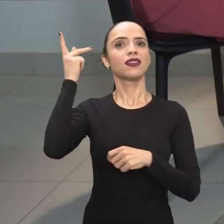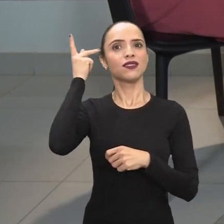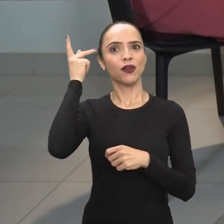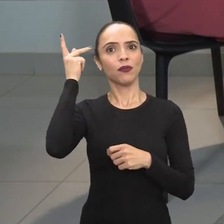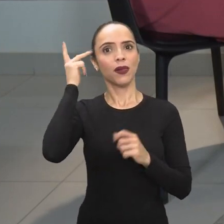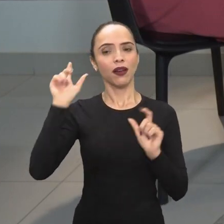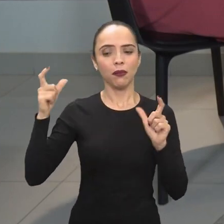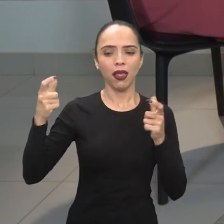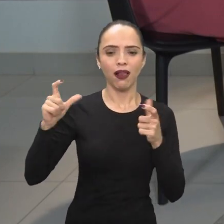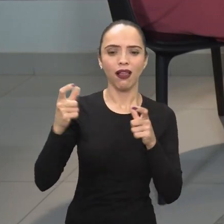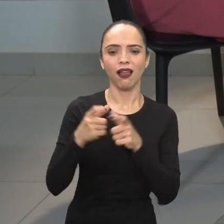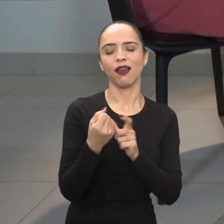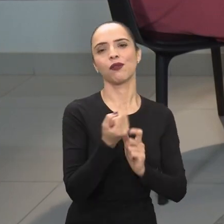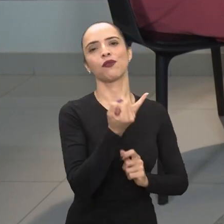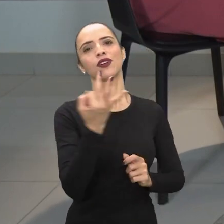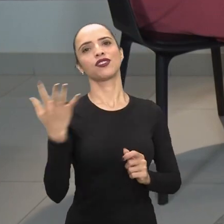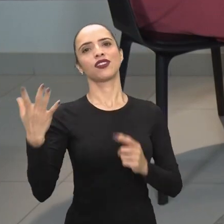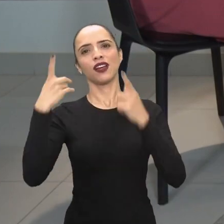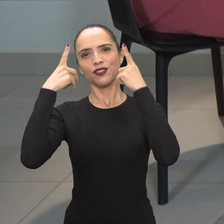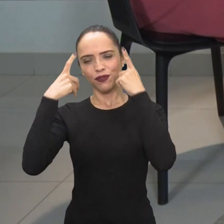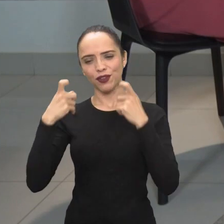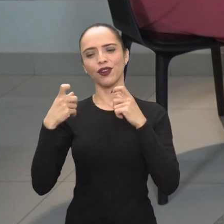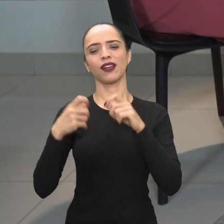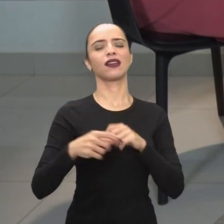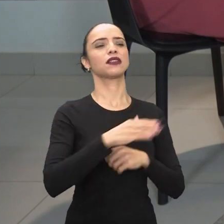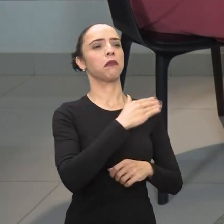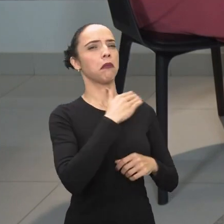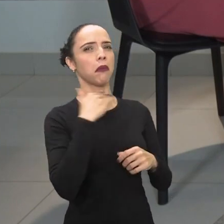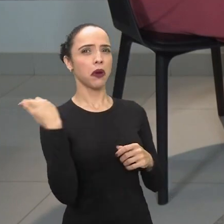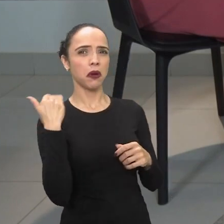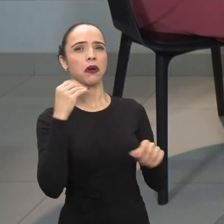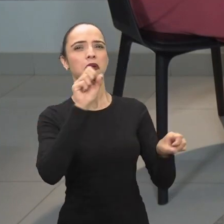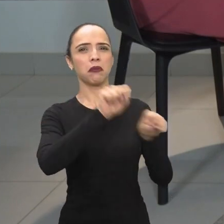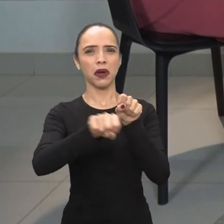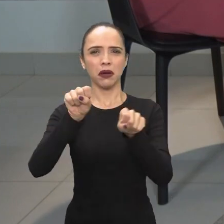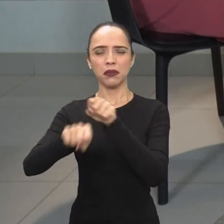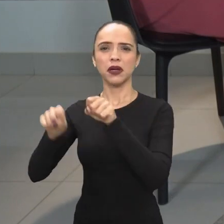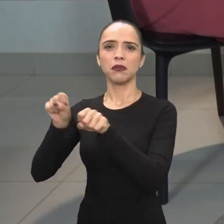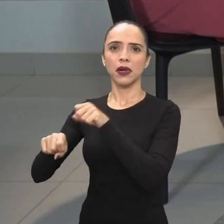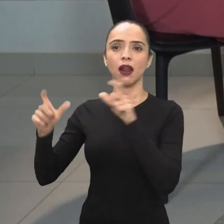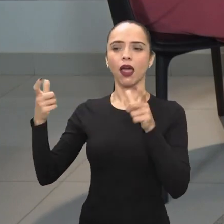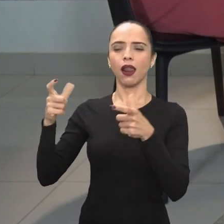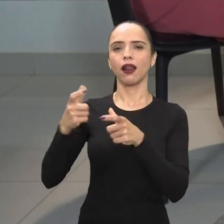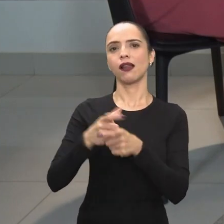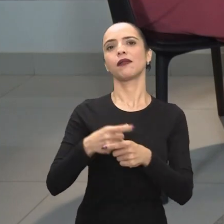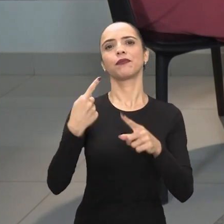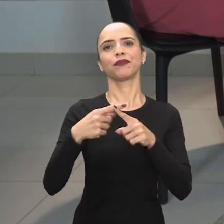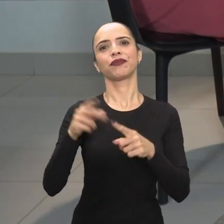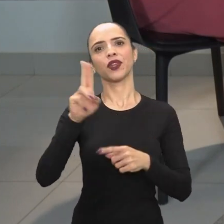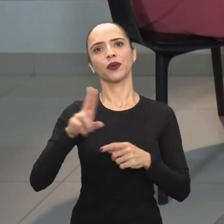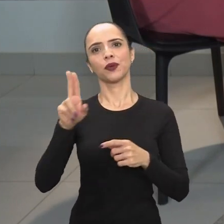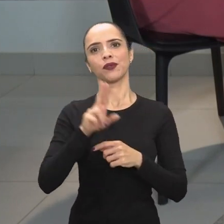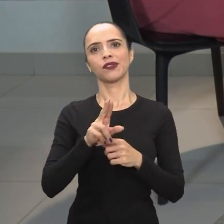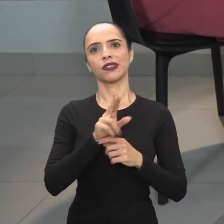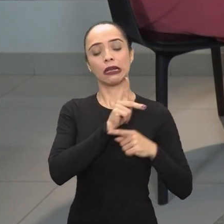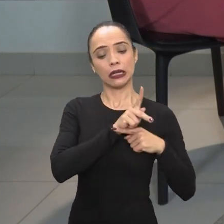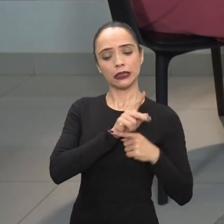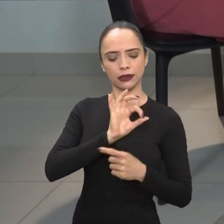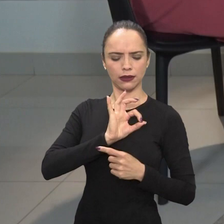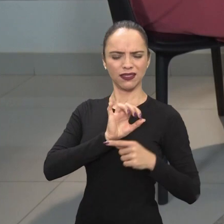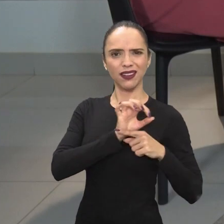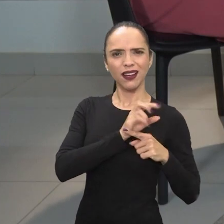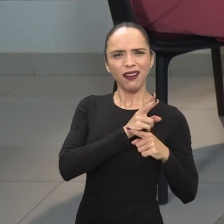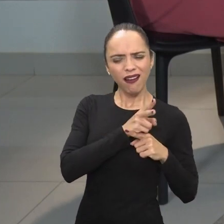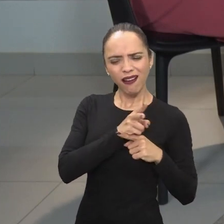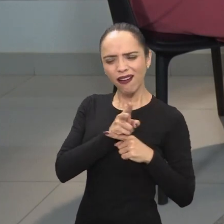de São Paulo já tem reduzido morte cometida por policiais com os de câmera Lógico que não é